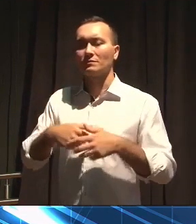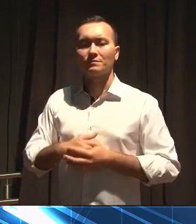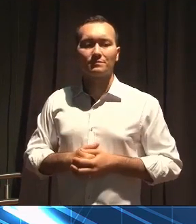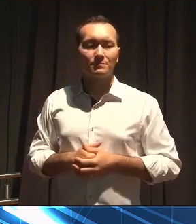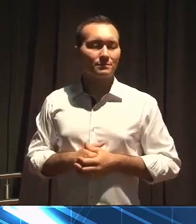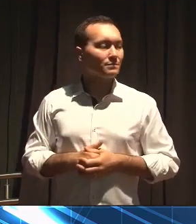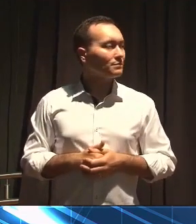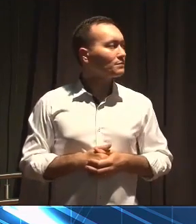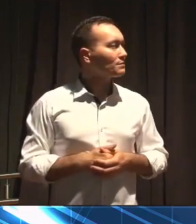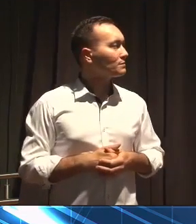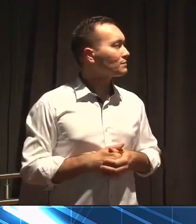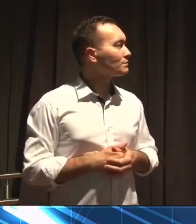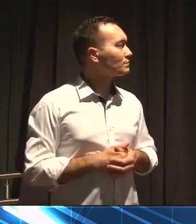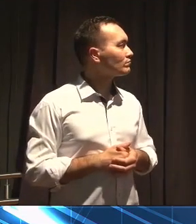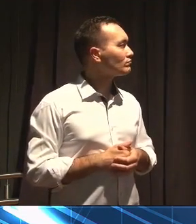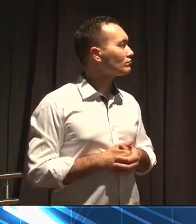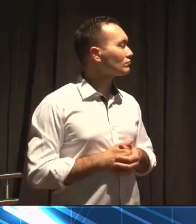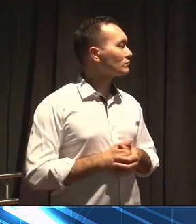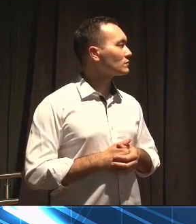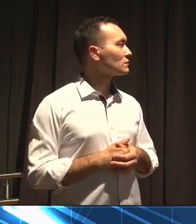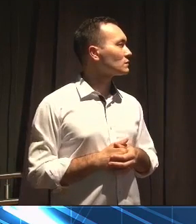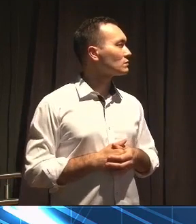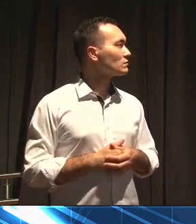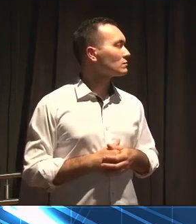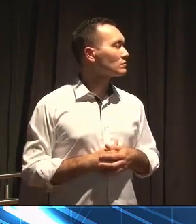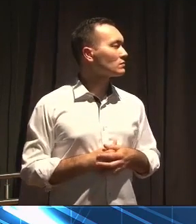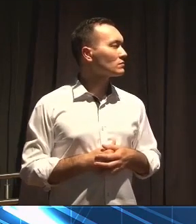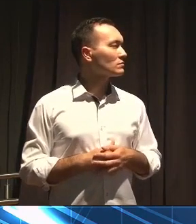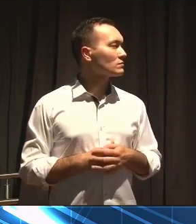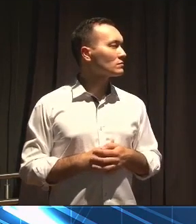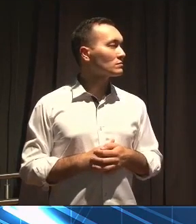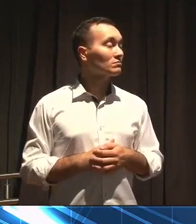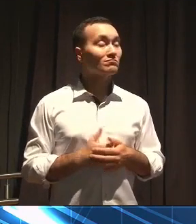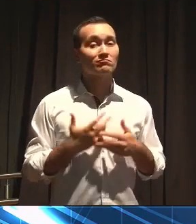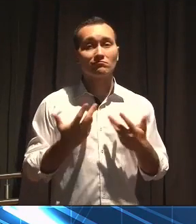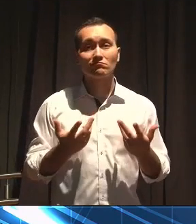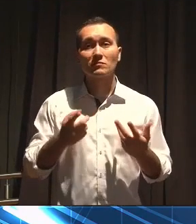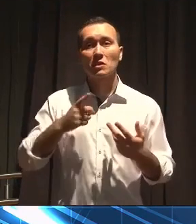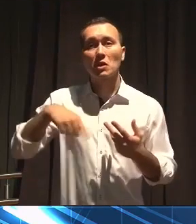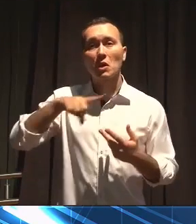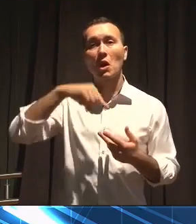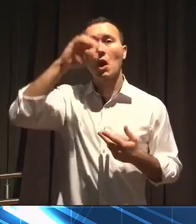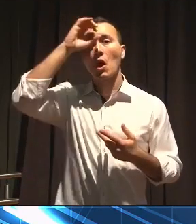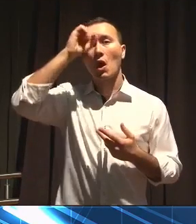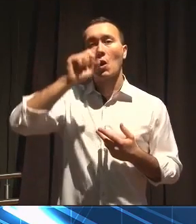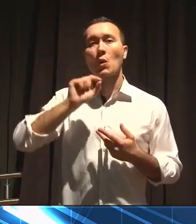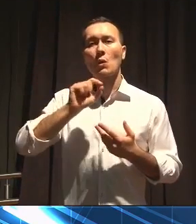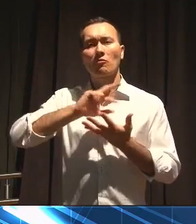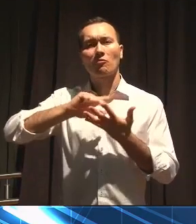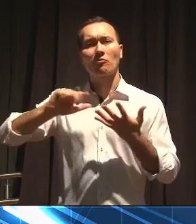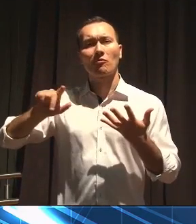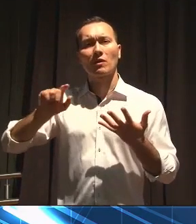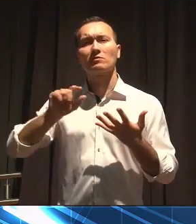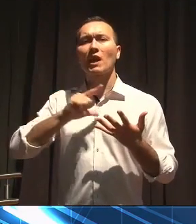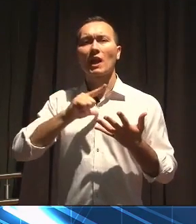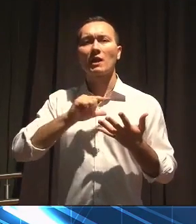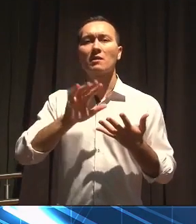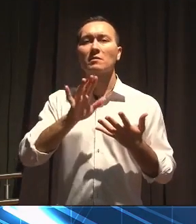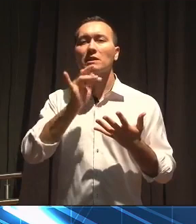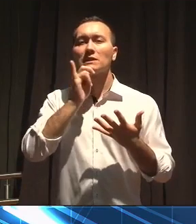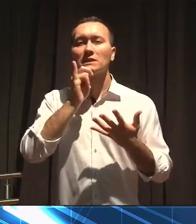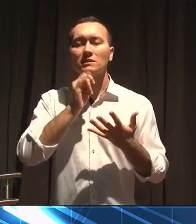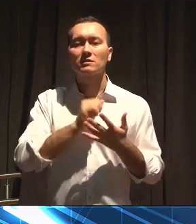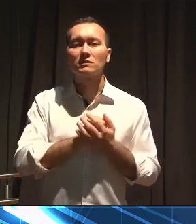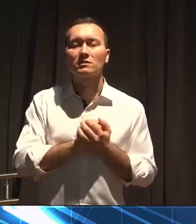Bom, com tudo isso, nós tivemos algumas coisas que a gente aprendeu nesse meio do caminho, várias lições aprendidas. E